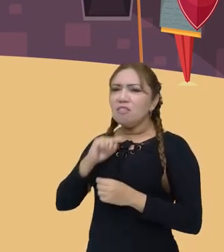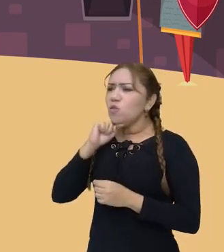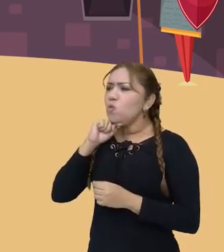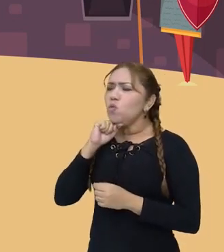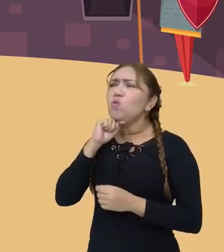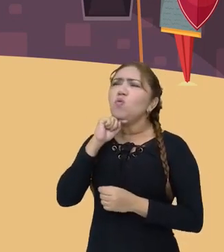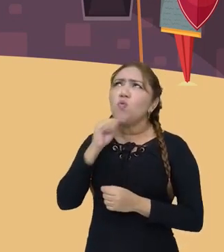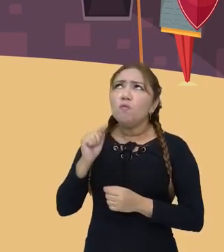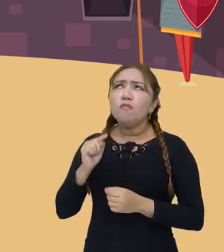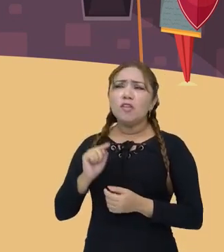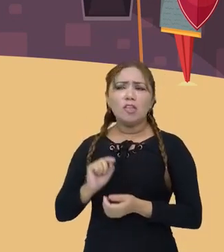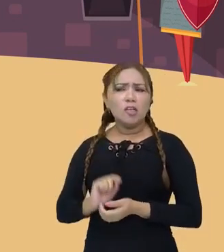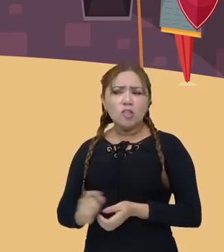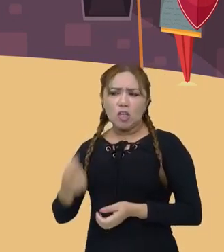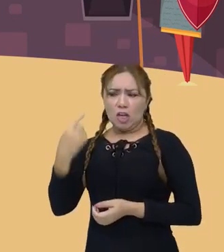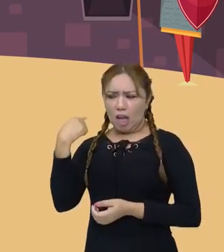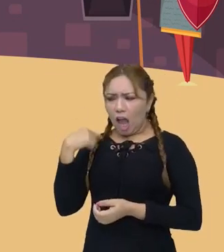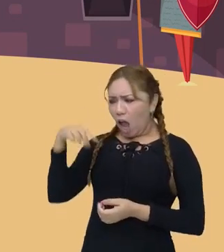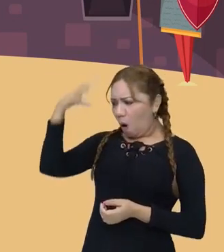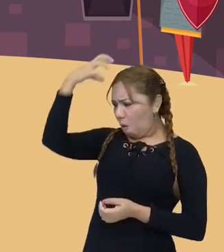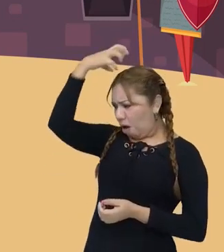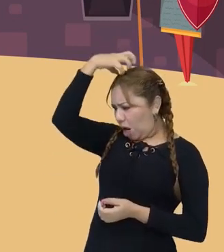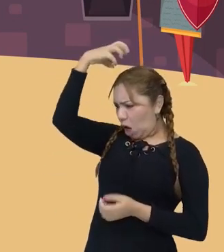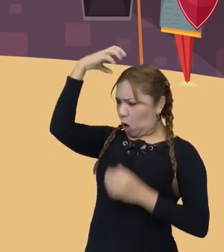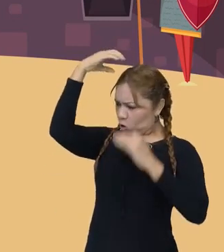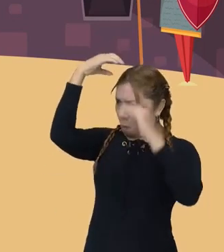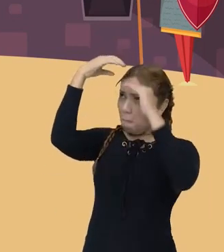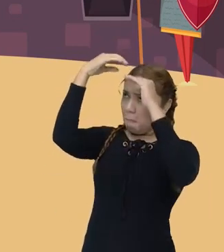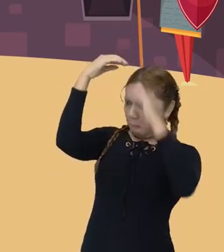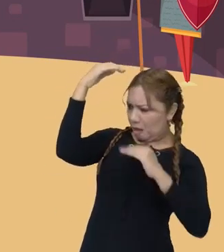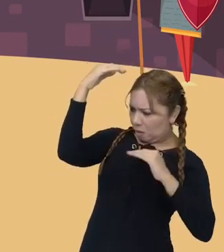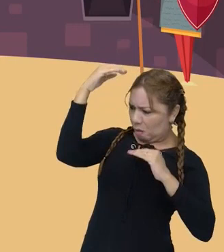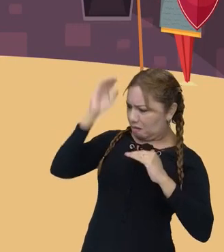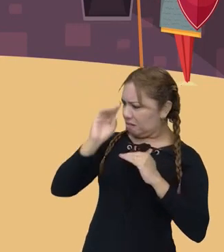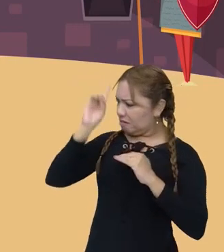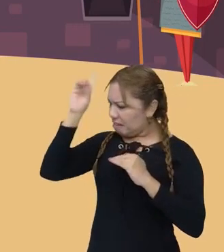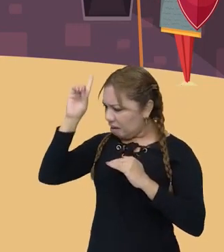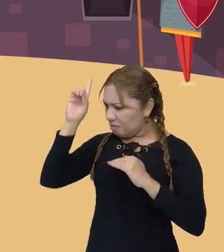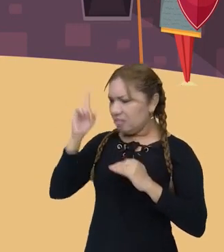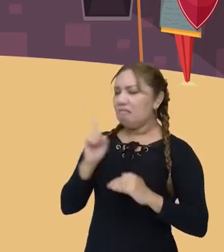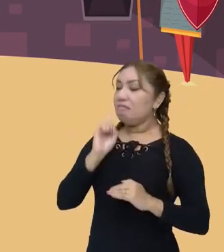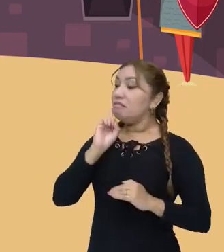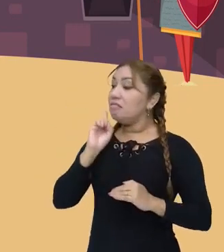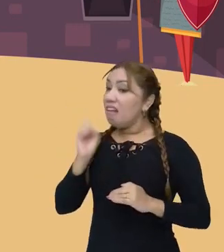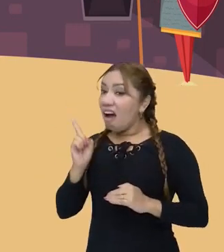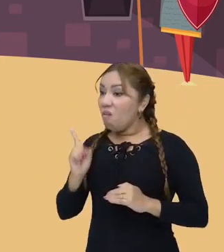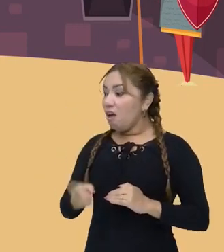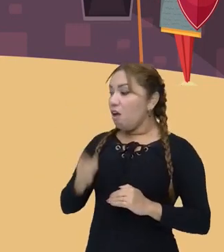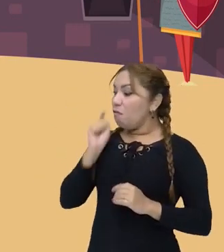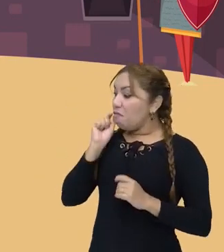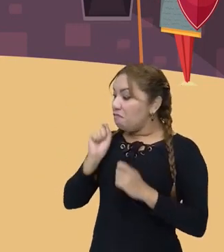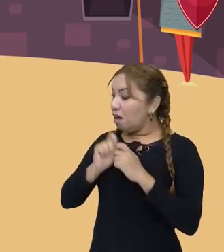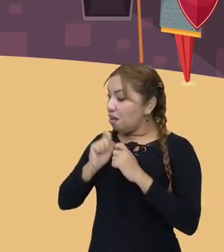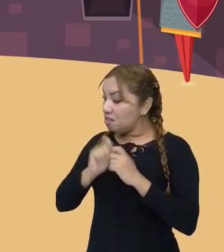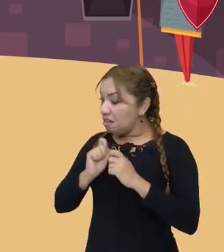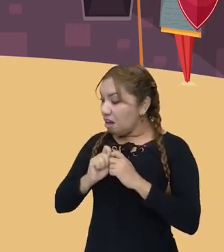que eu, o rei, sou menor do que o seu Deus. Então,